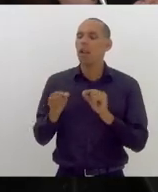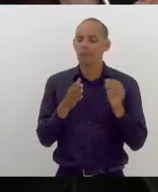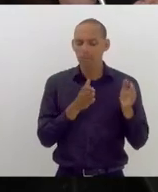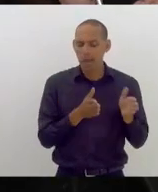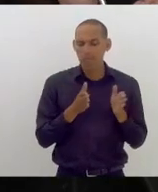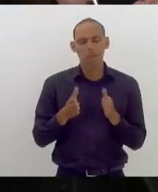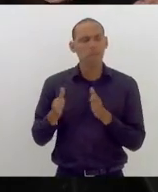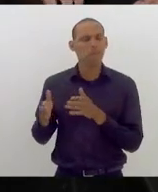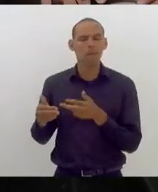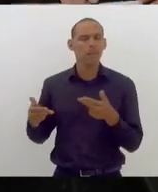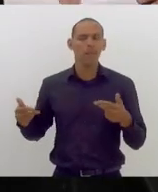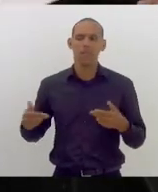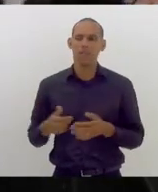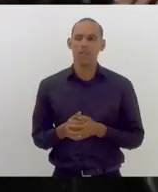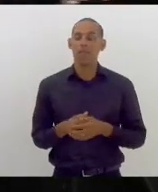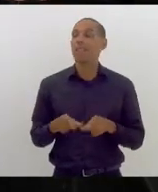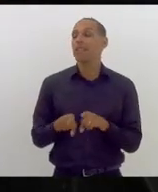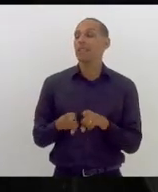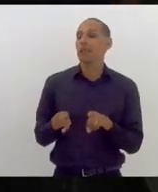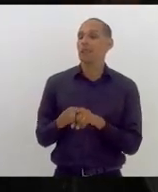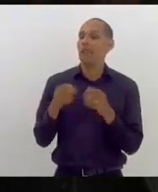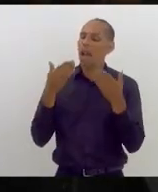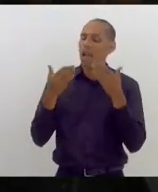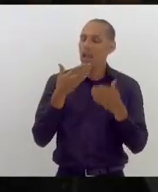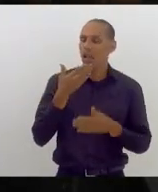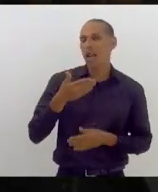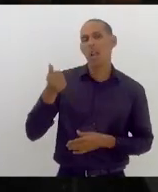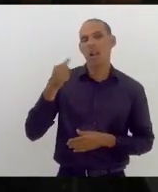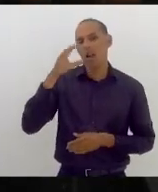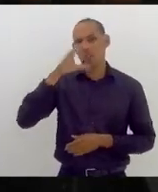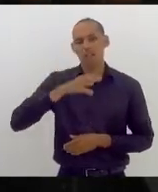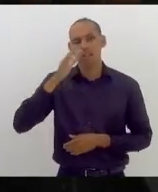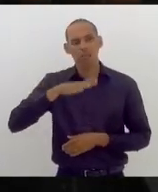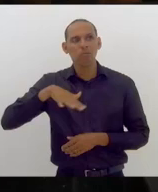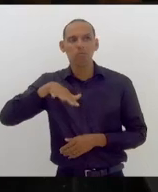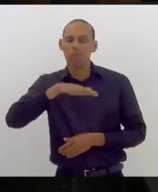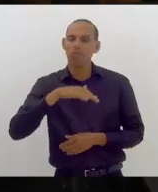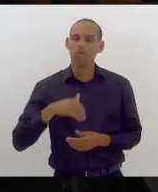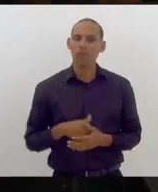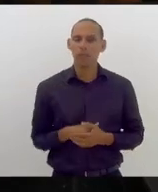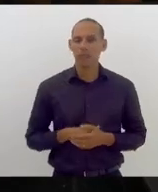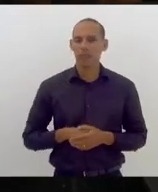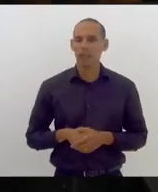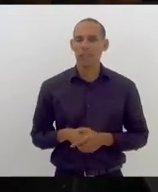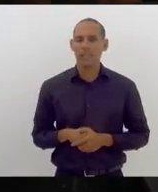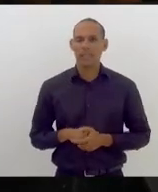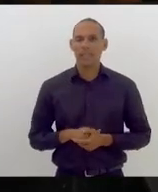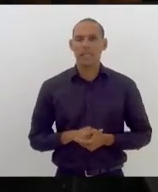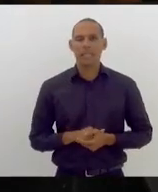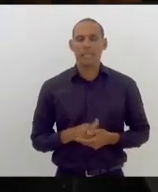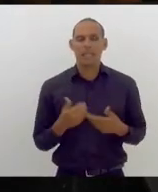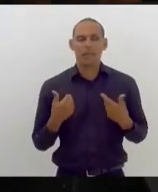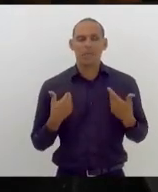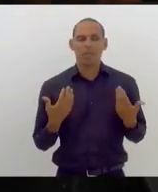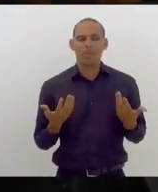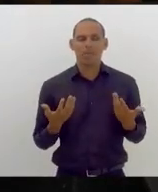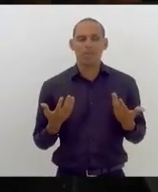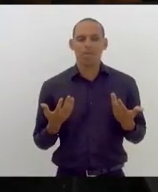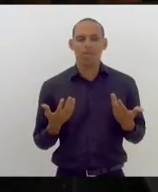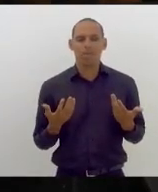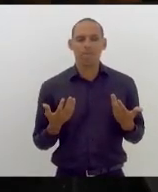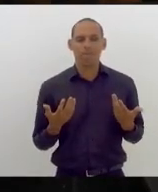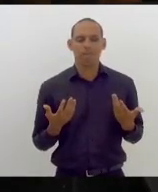na casa e, ao mesmo tempo, passar a atender melhor o cidadão. eu falei, olha, me